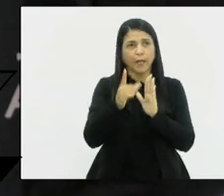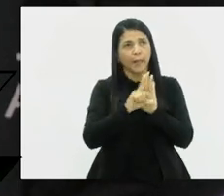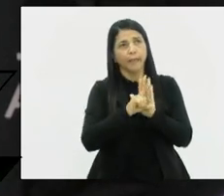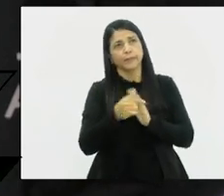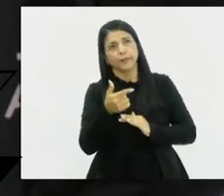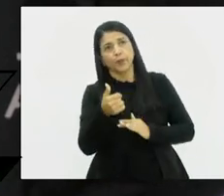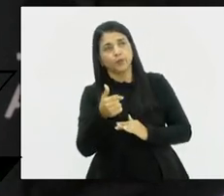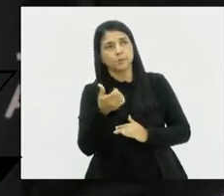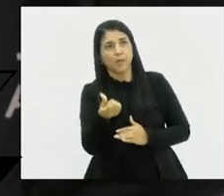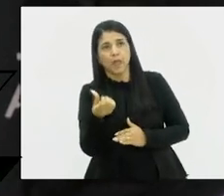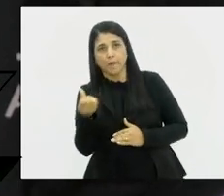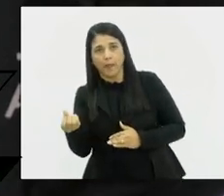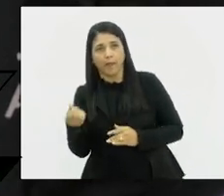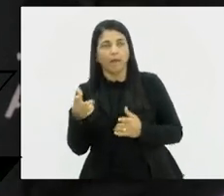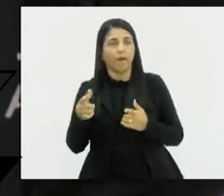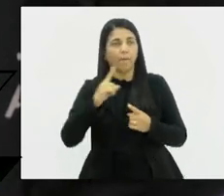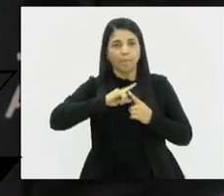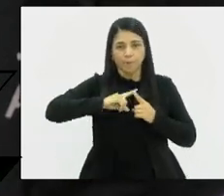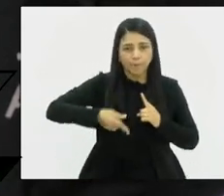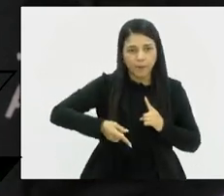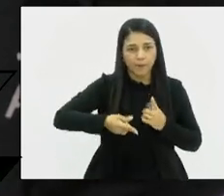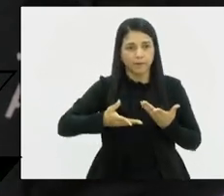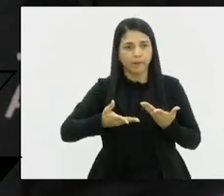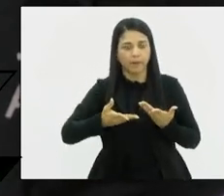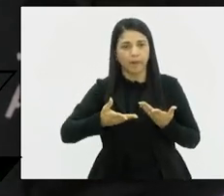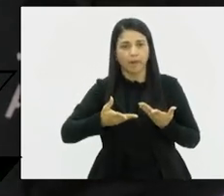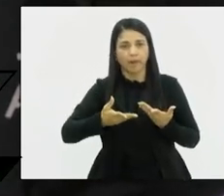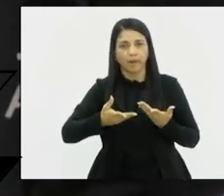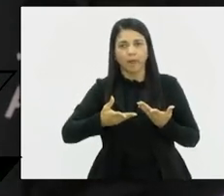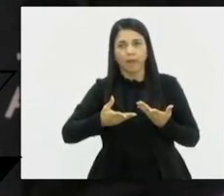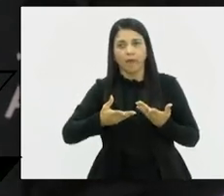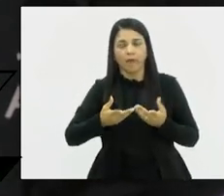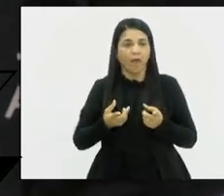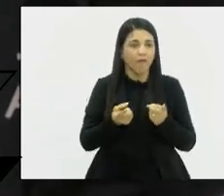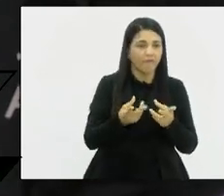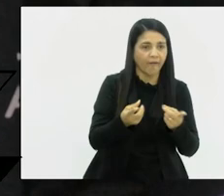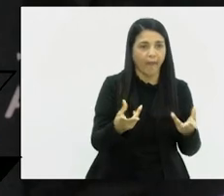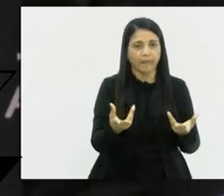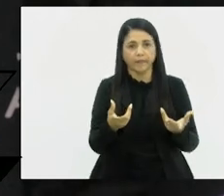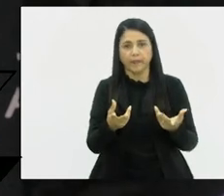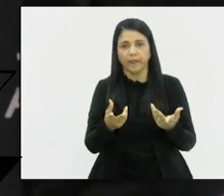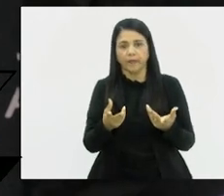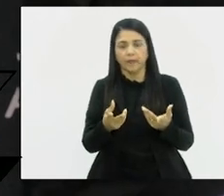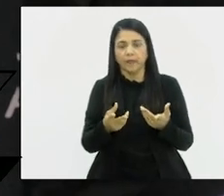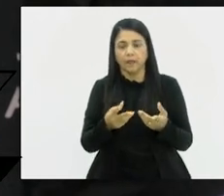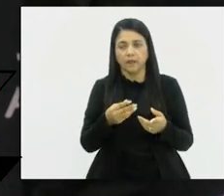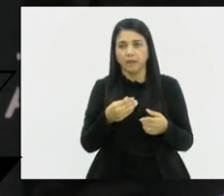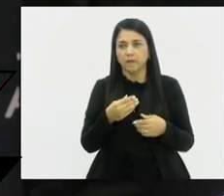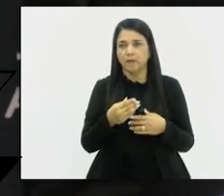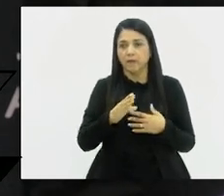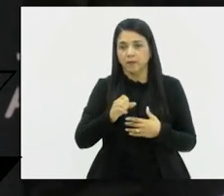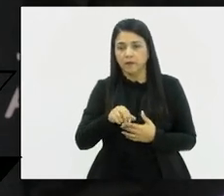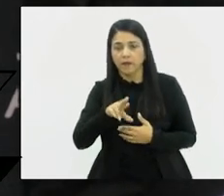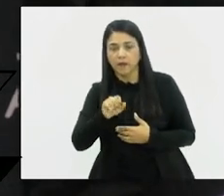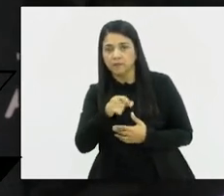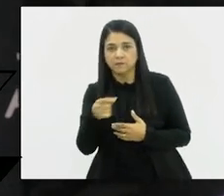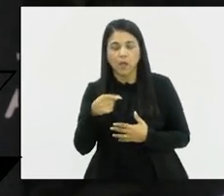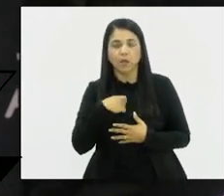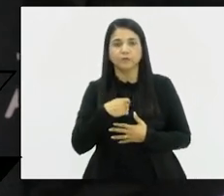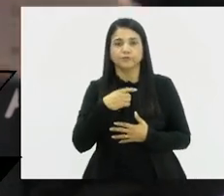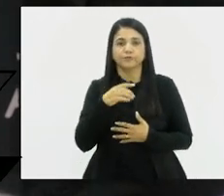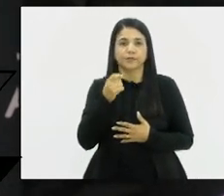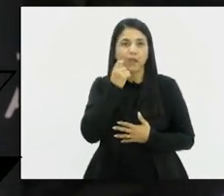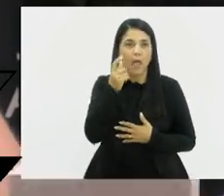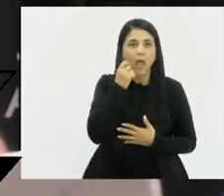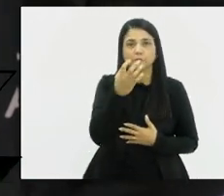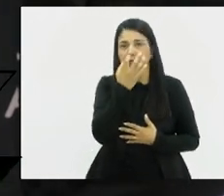1266, proibida a criação e comercialização de animais domésticos, cães, gatos, hamster, coelho,